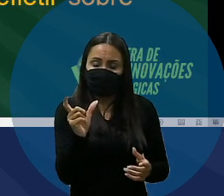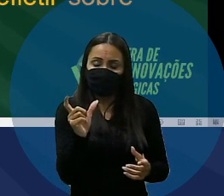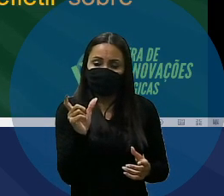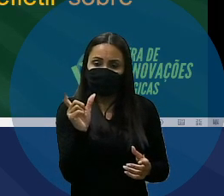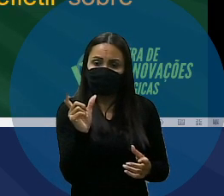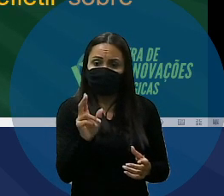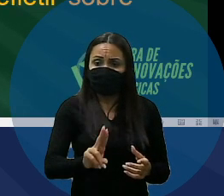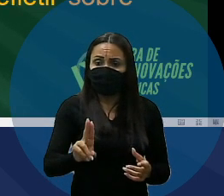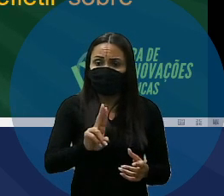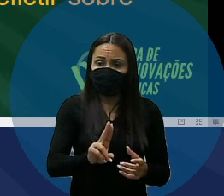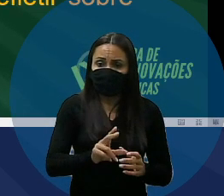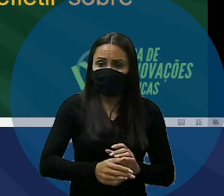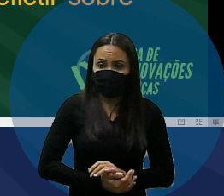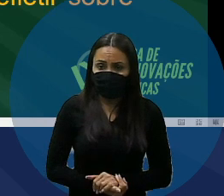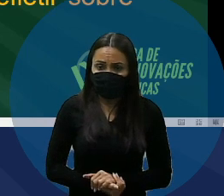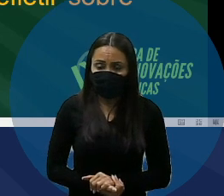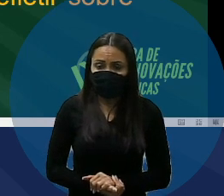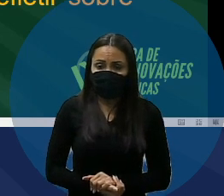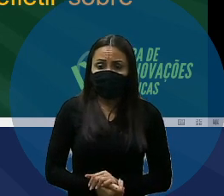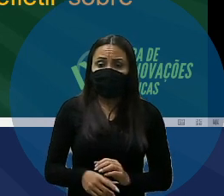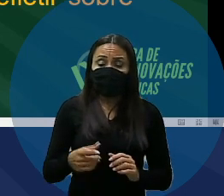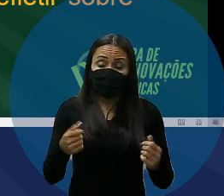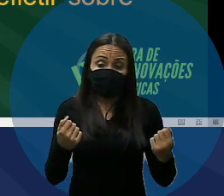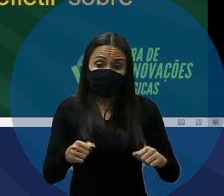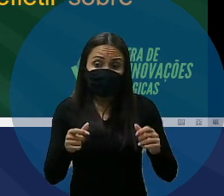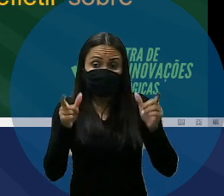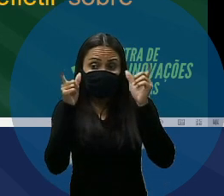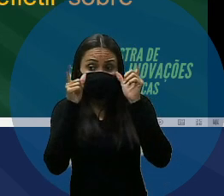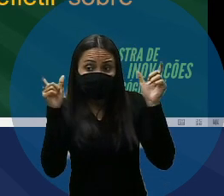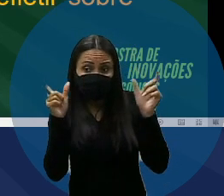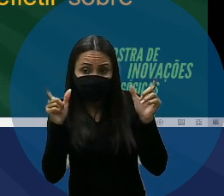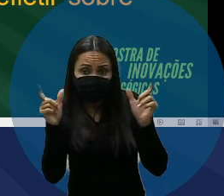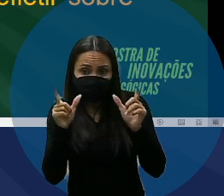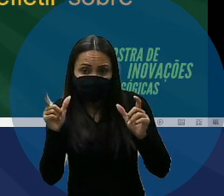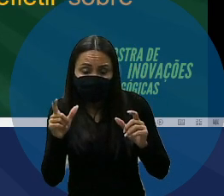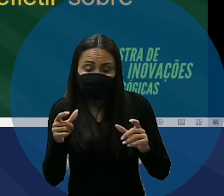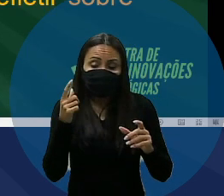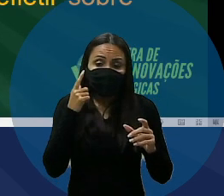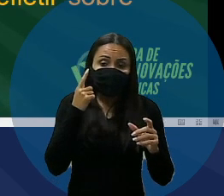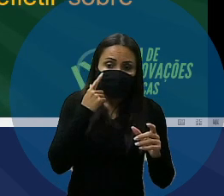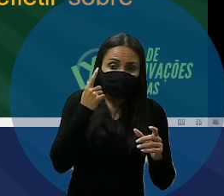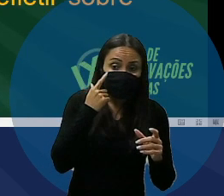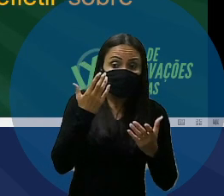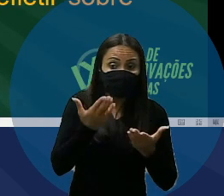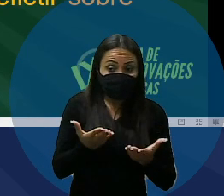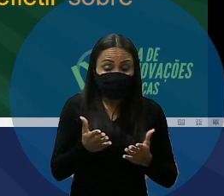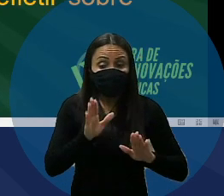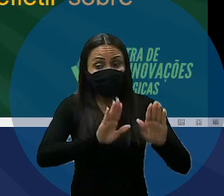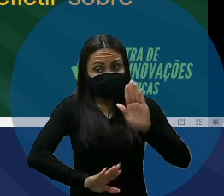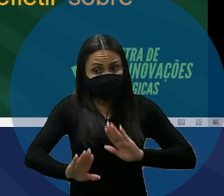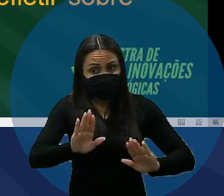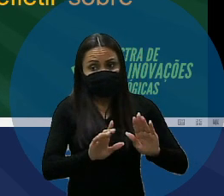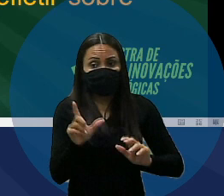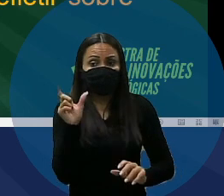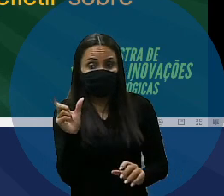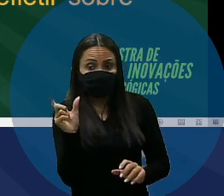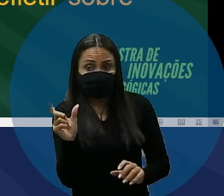esse projeto vem alertar, para que não se caia nas armadilhas. E